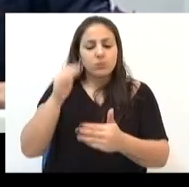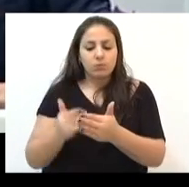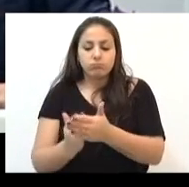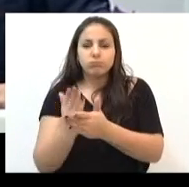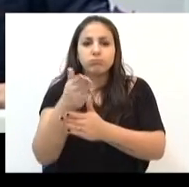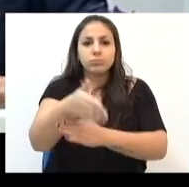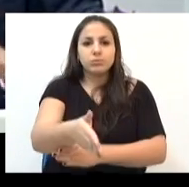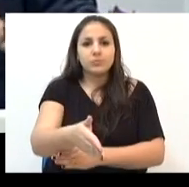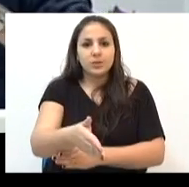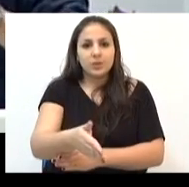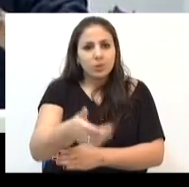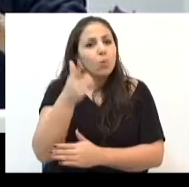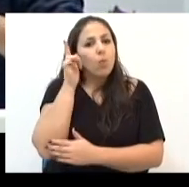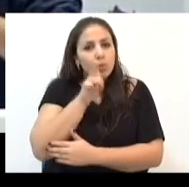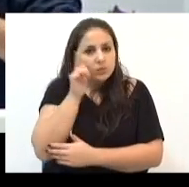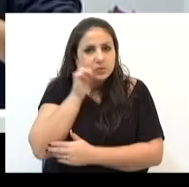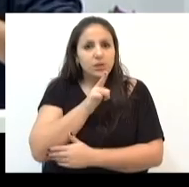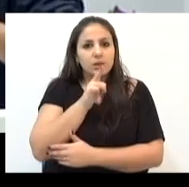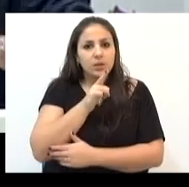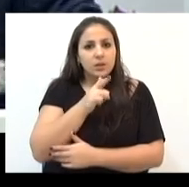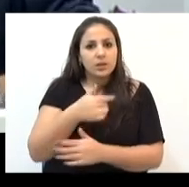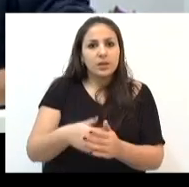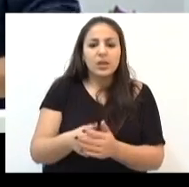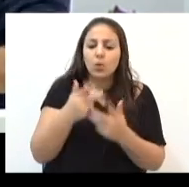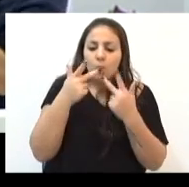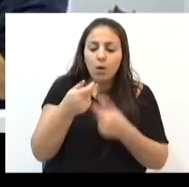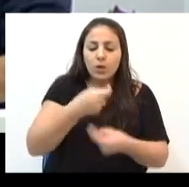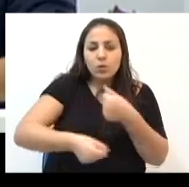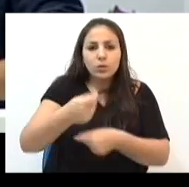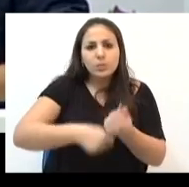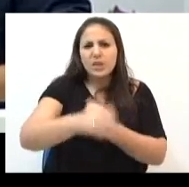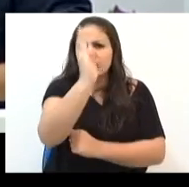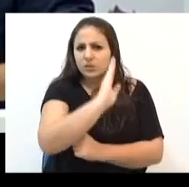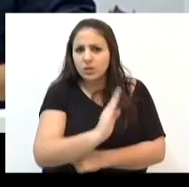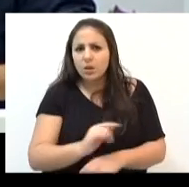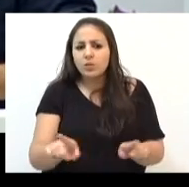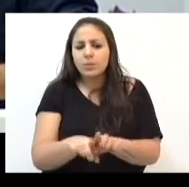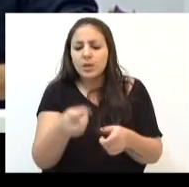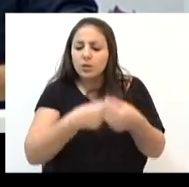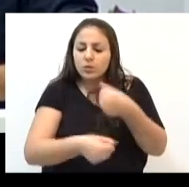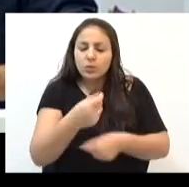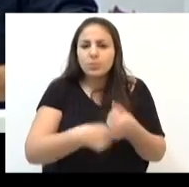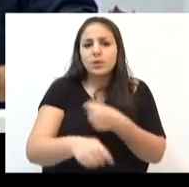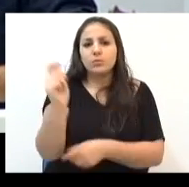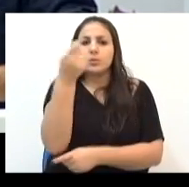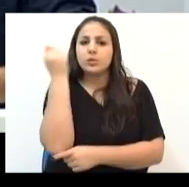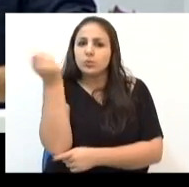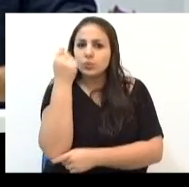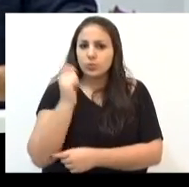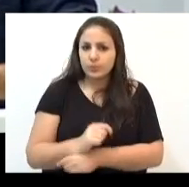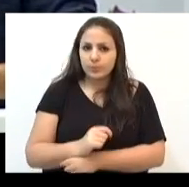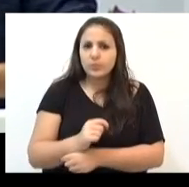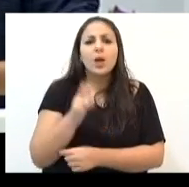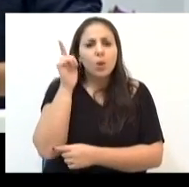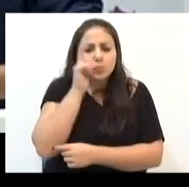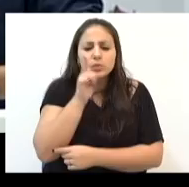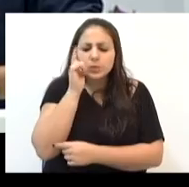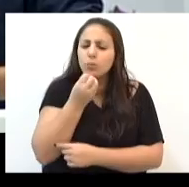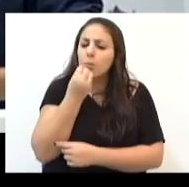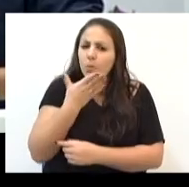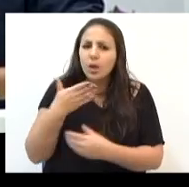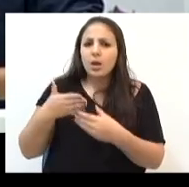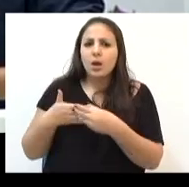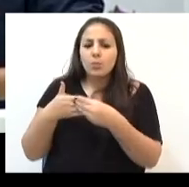transformaram a economia nacional e a economia do estado do Rio Grande do Sul de forma alvissareira, ou seja, bem